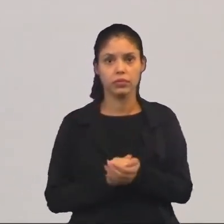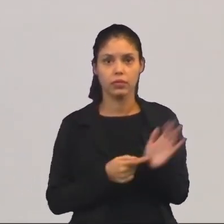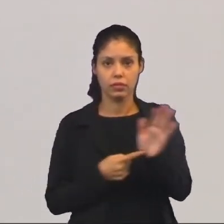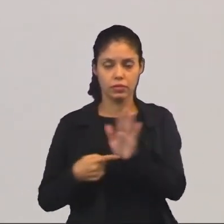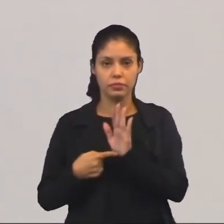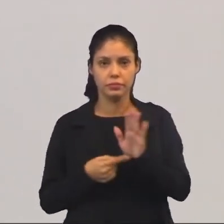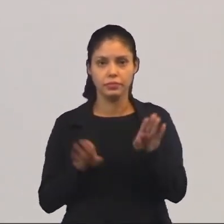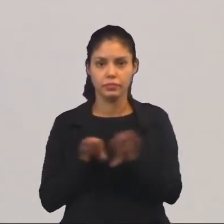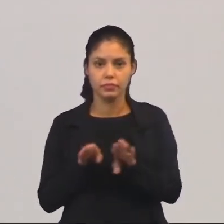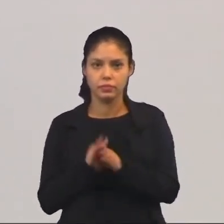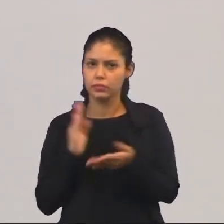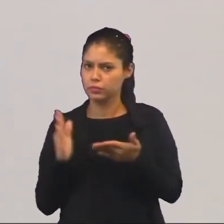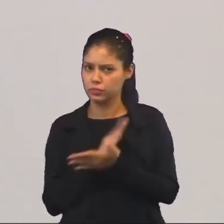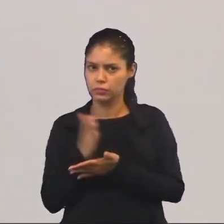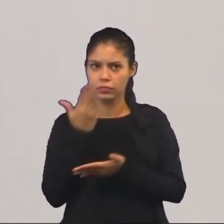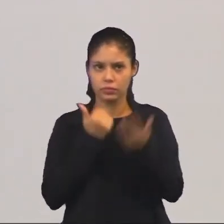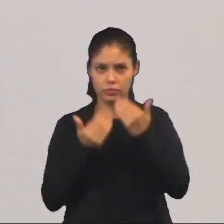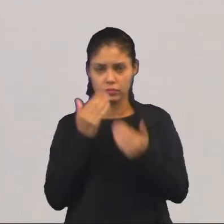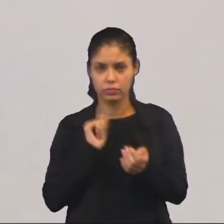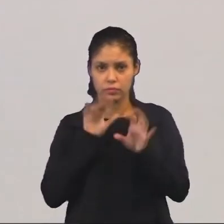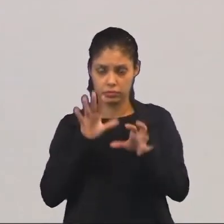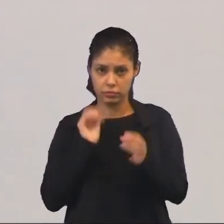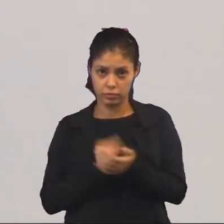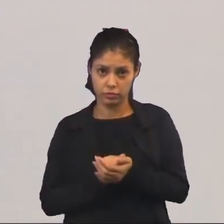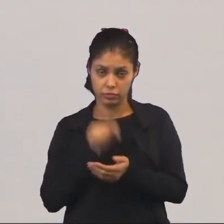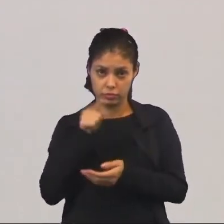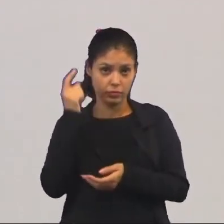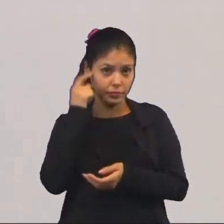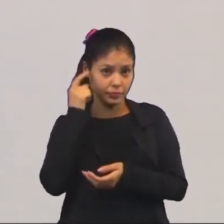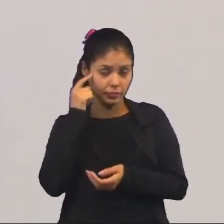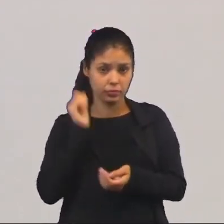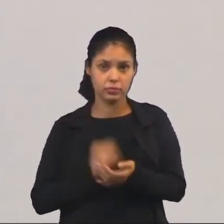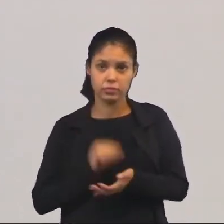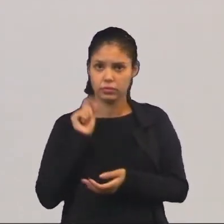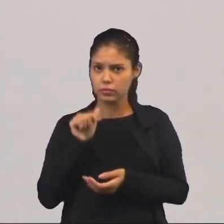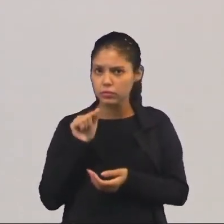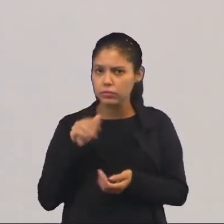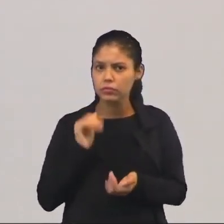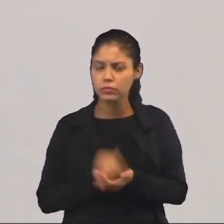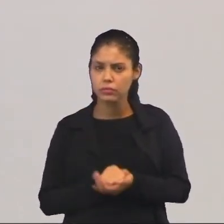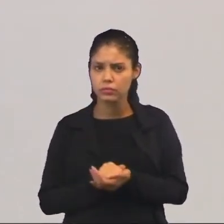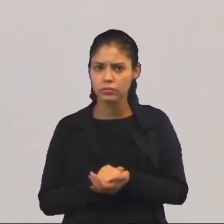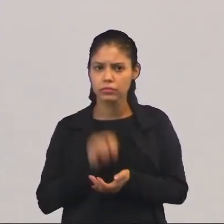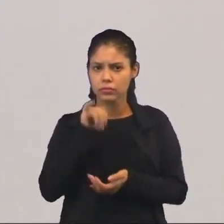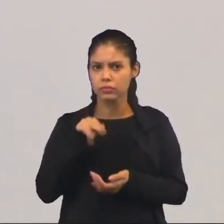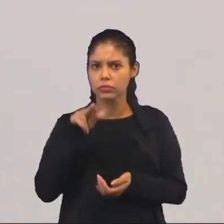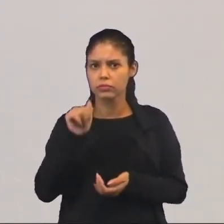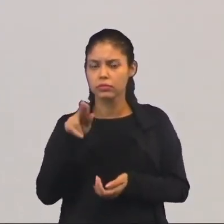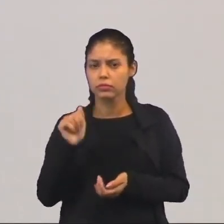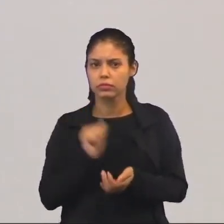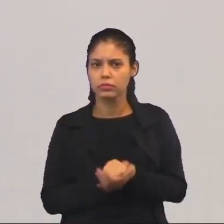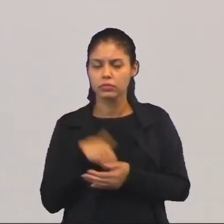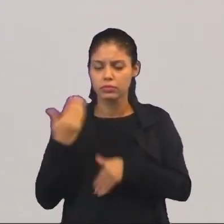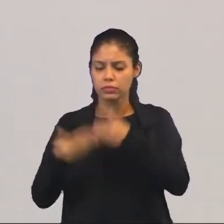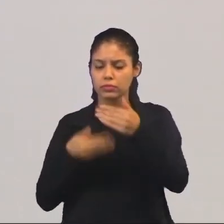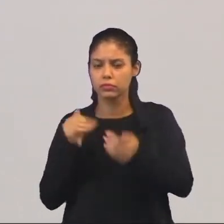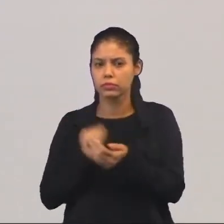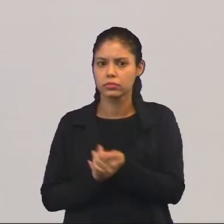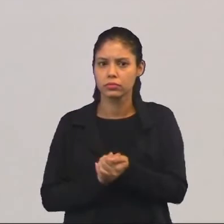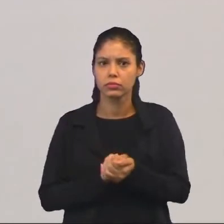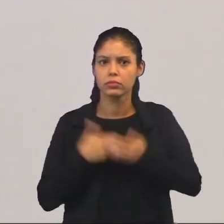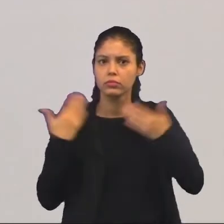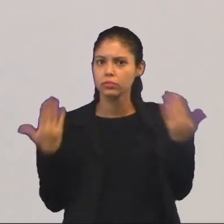apresentar a vocês alguns alimentos aqui. E você vai pensar, será esse alimento in natura, ultraprocessado